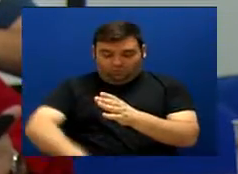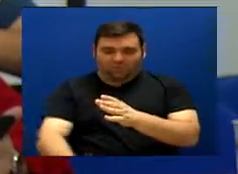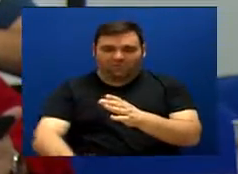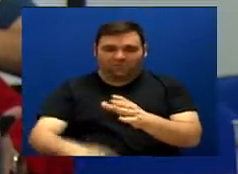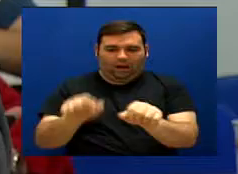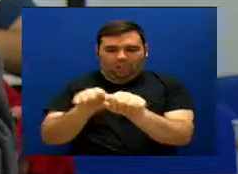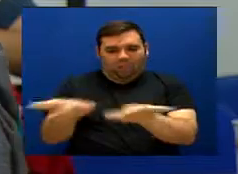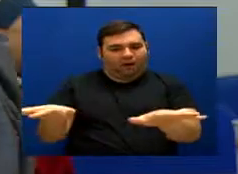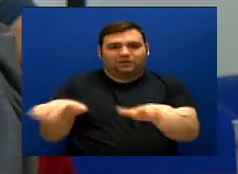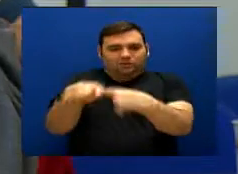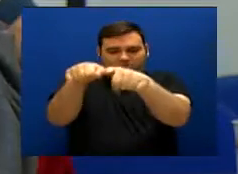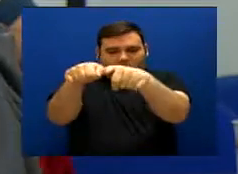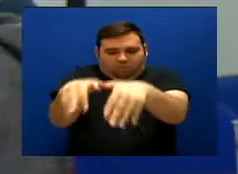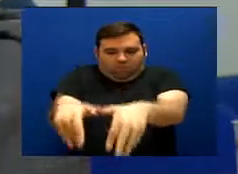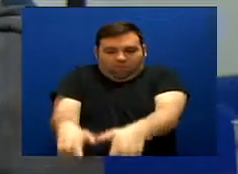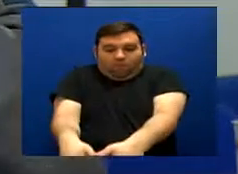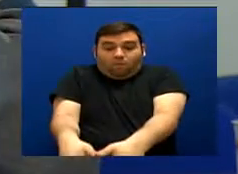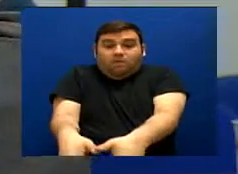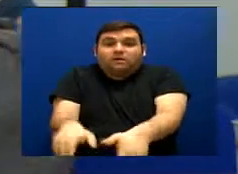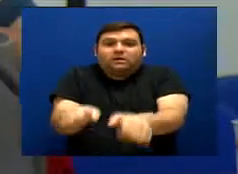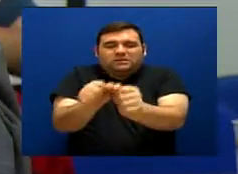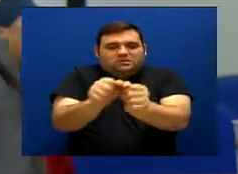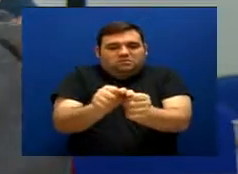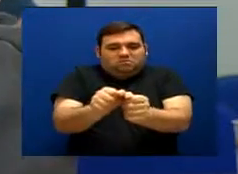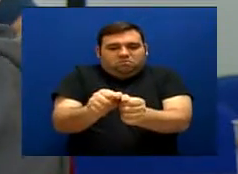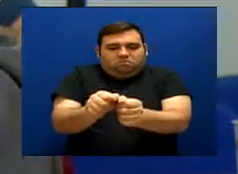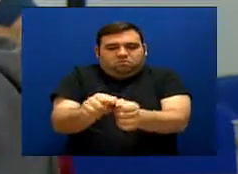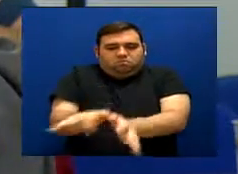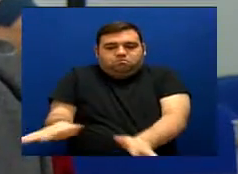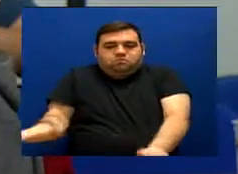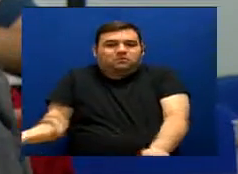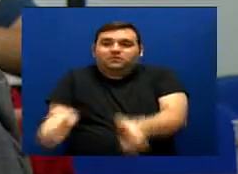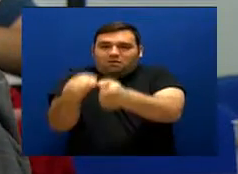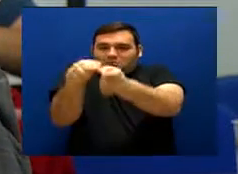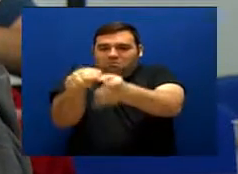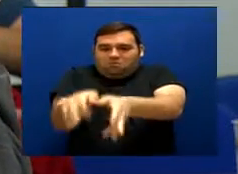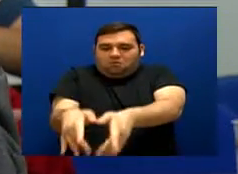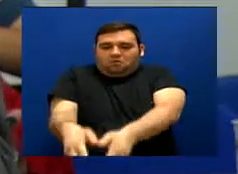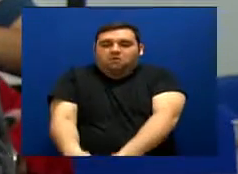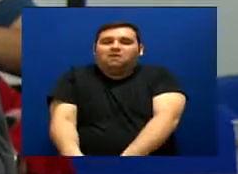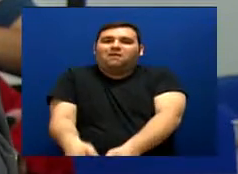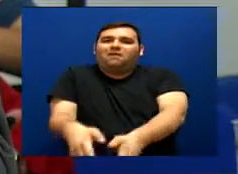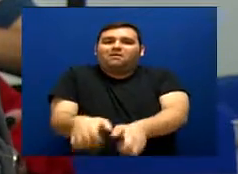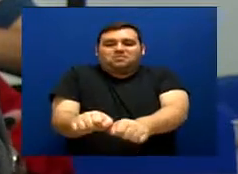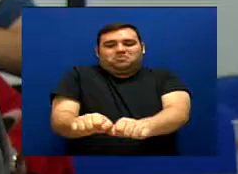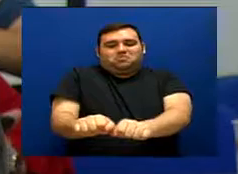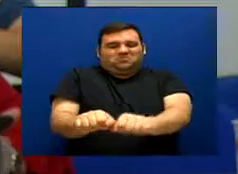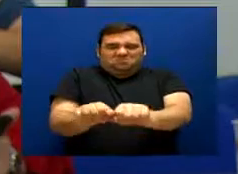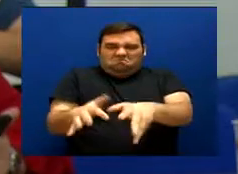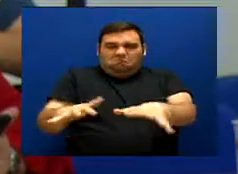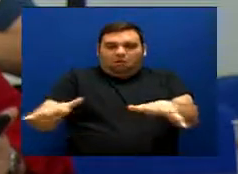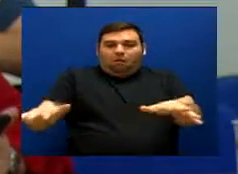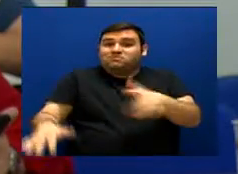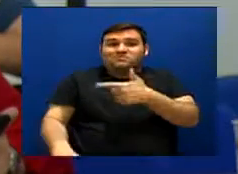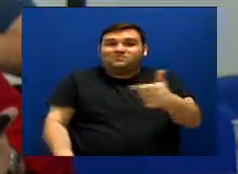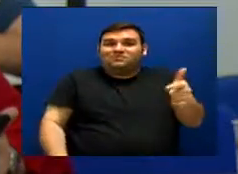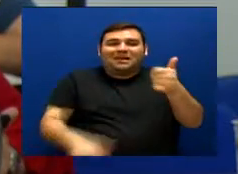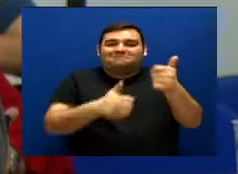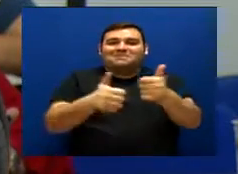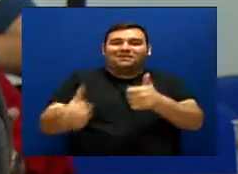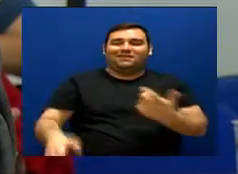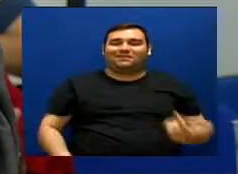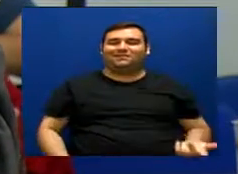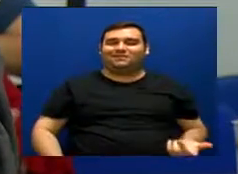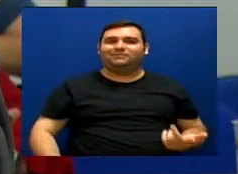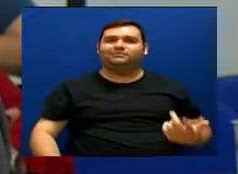baixo, né? E não se espalha para as laterais, prejudicando, inclusive, as calçadas ou a rua.